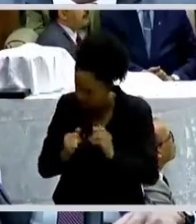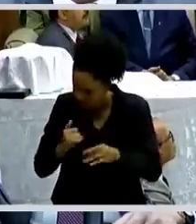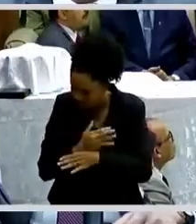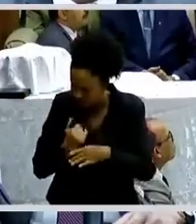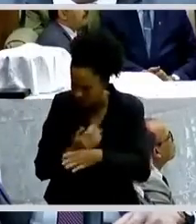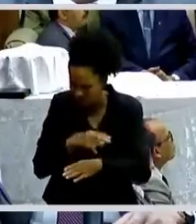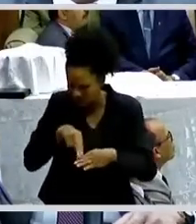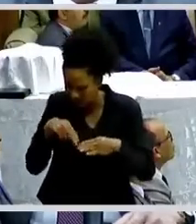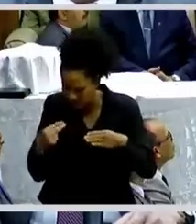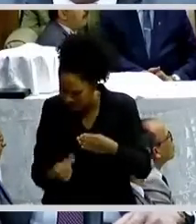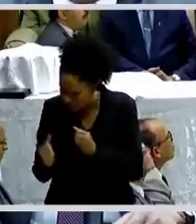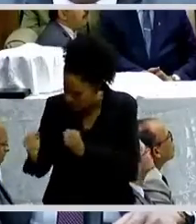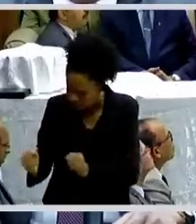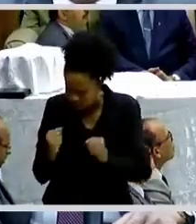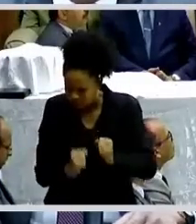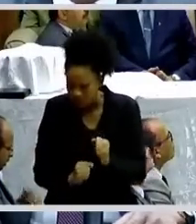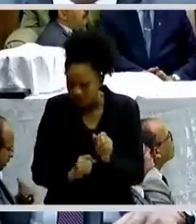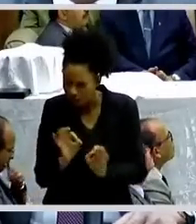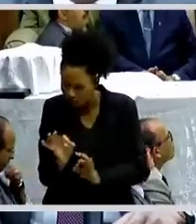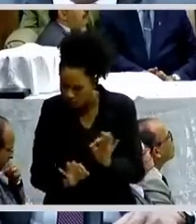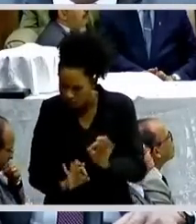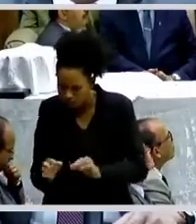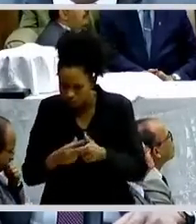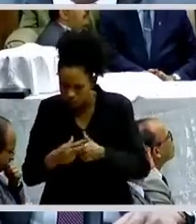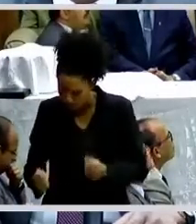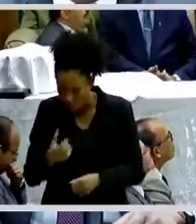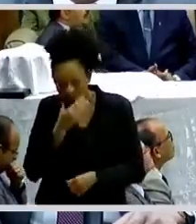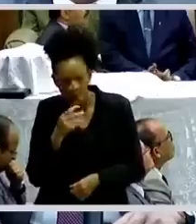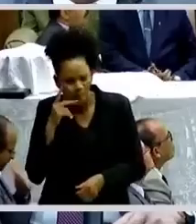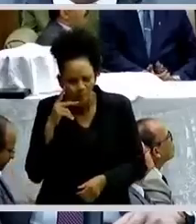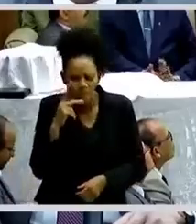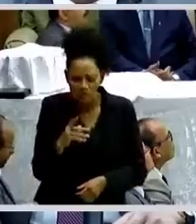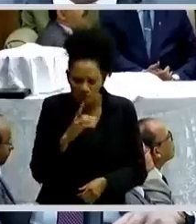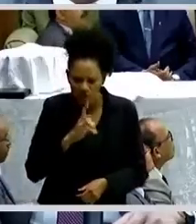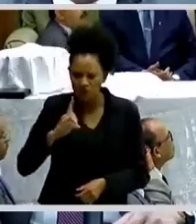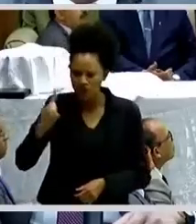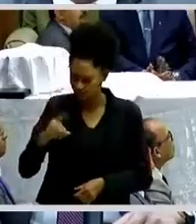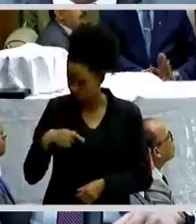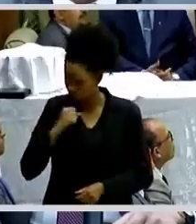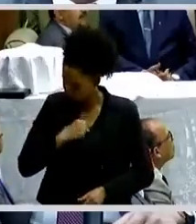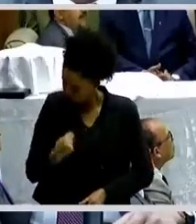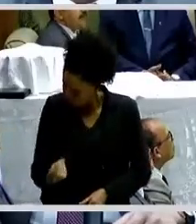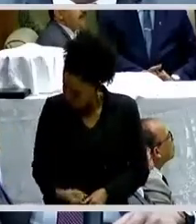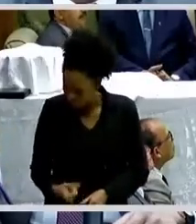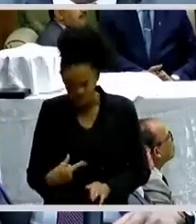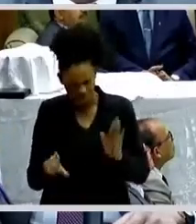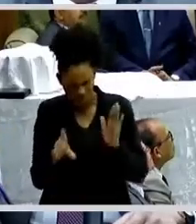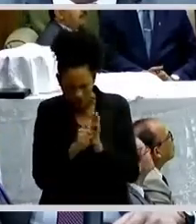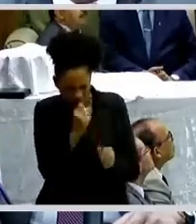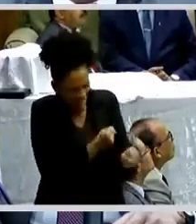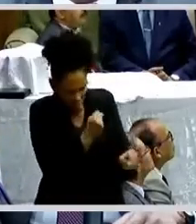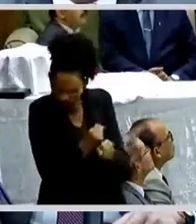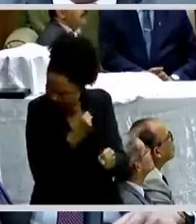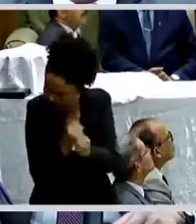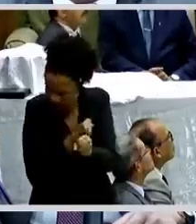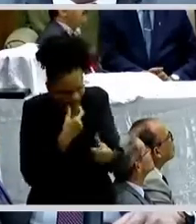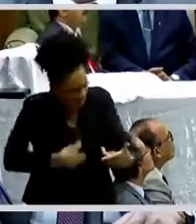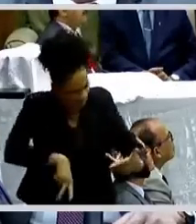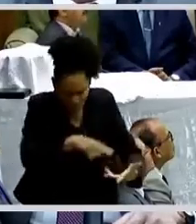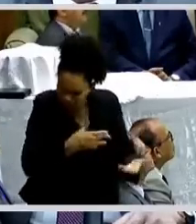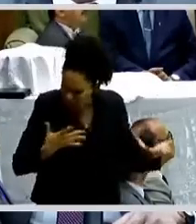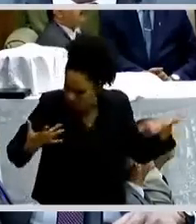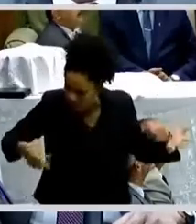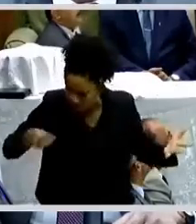um homem poderoso em obra, profeta de Deus, como os nossos sacerdotes e as nossas leis mataram ele. Se bem que